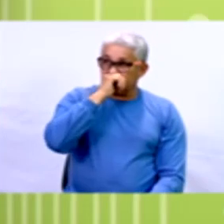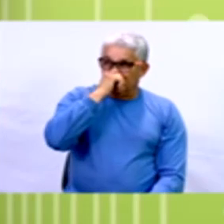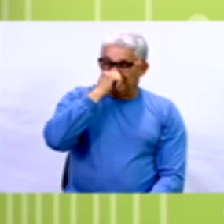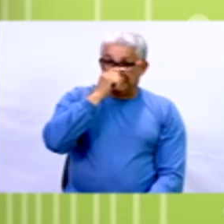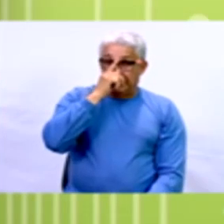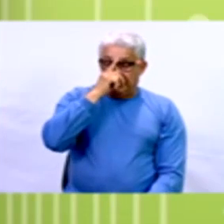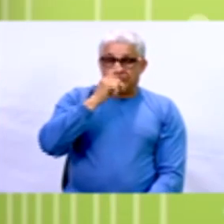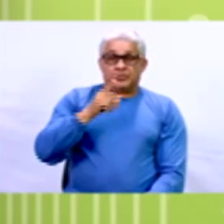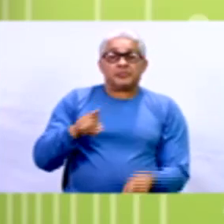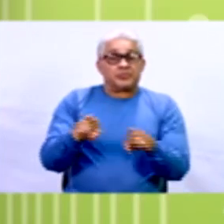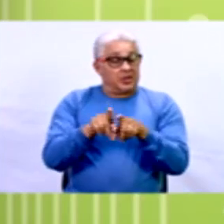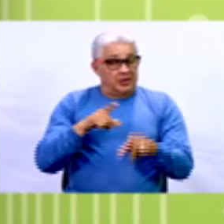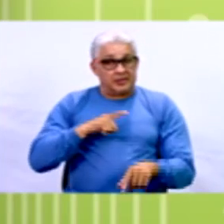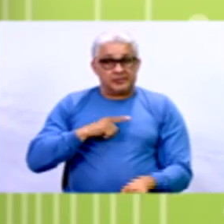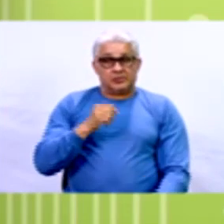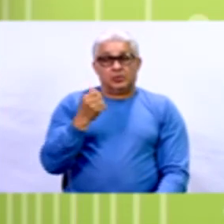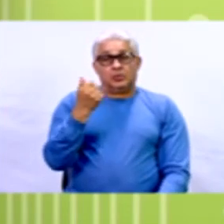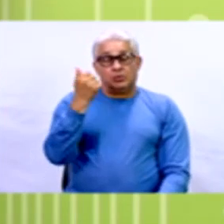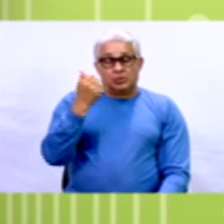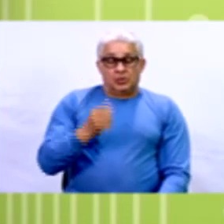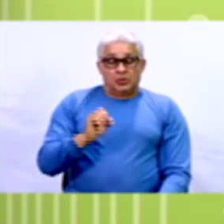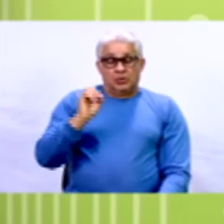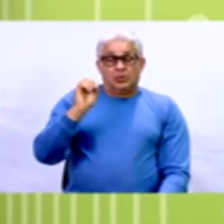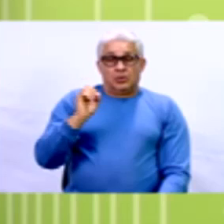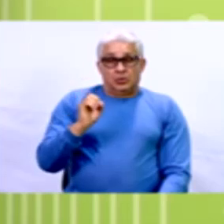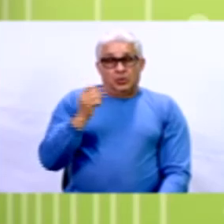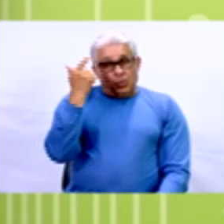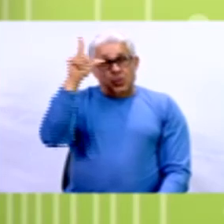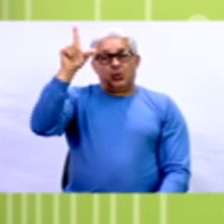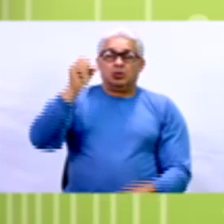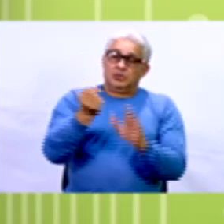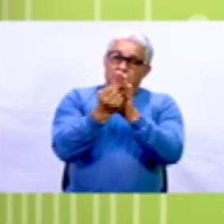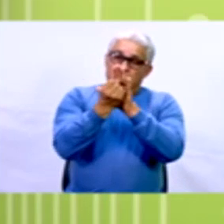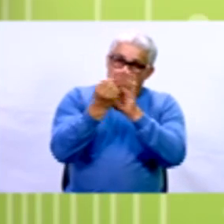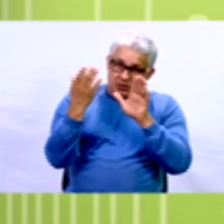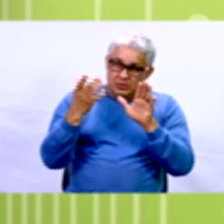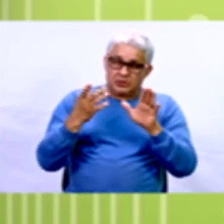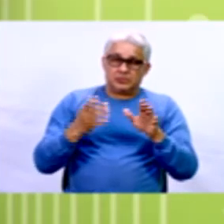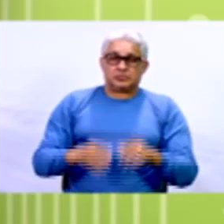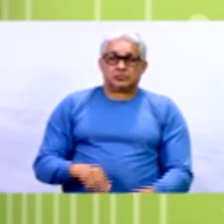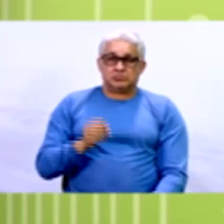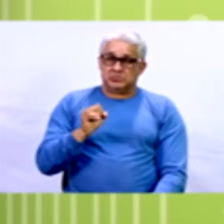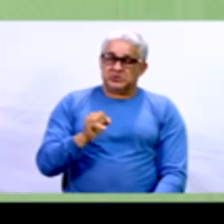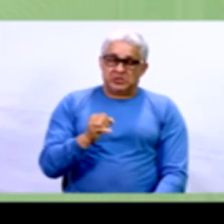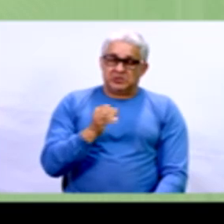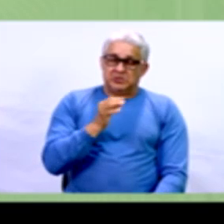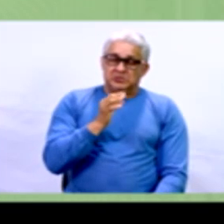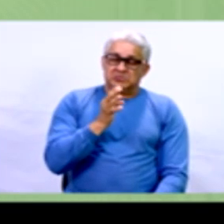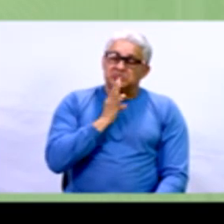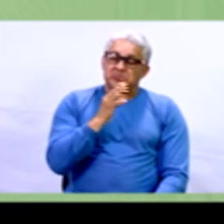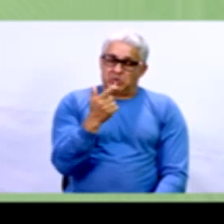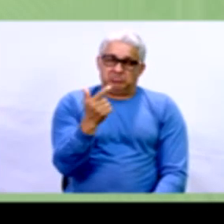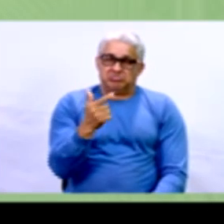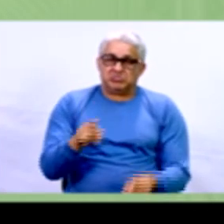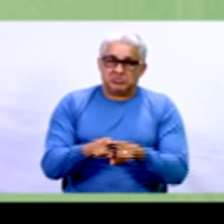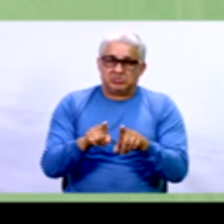Além disso, outro tipo de aplicação, que também vocês, se não conhecem, com certeza já ouviram falar, são